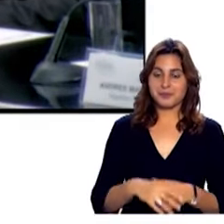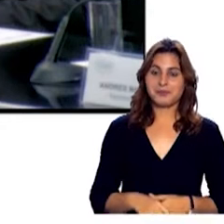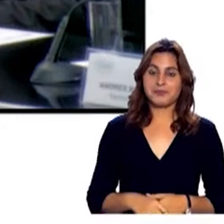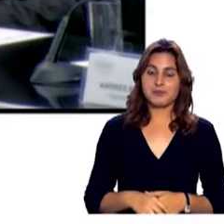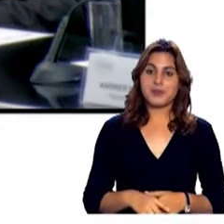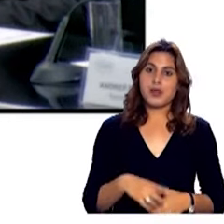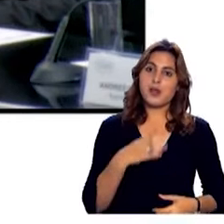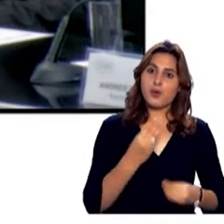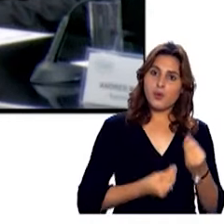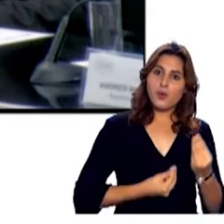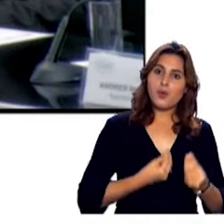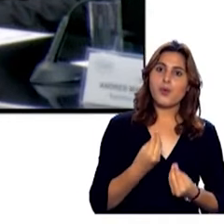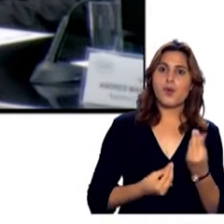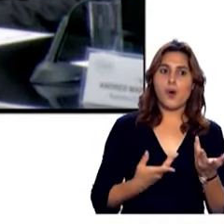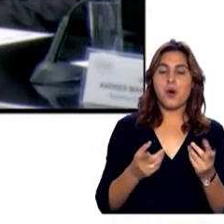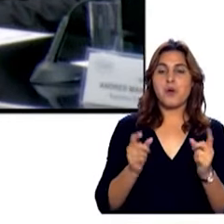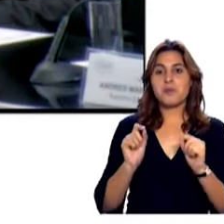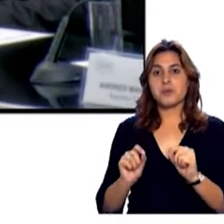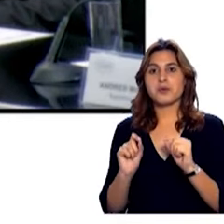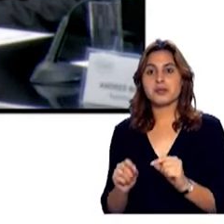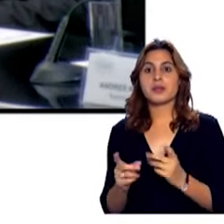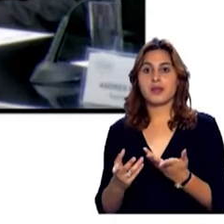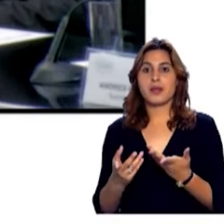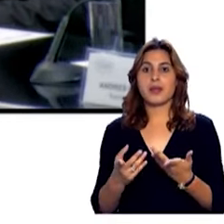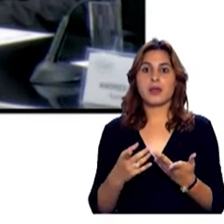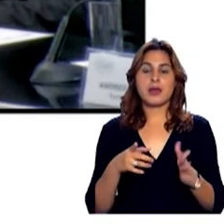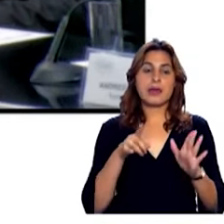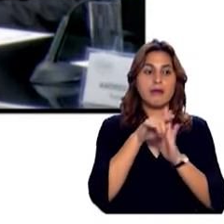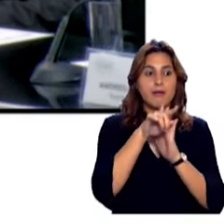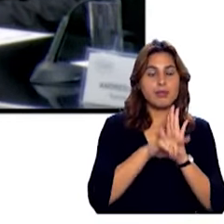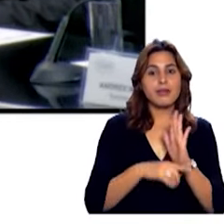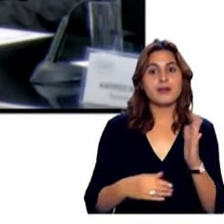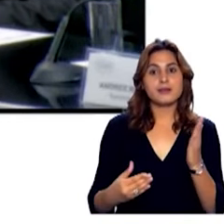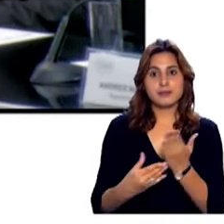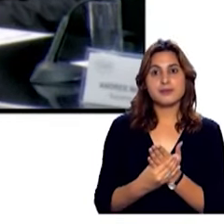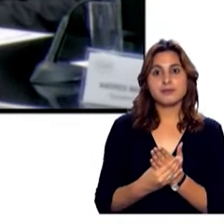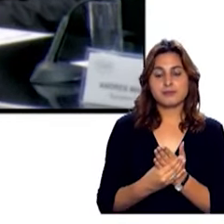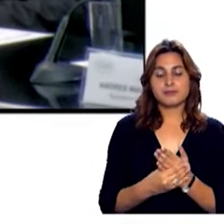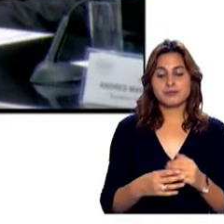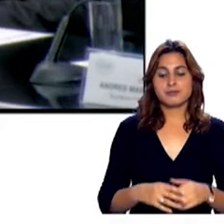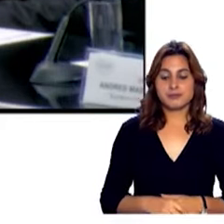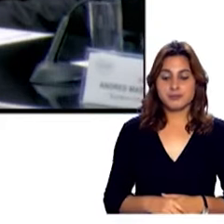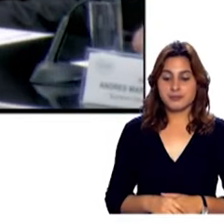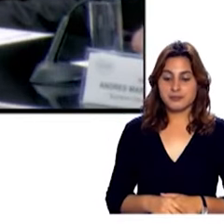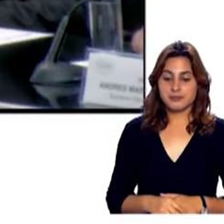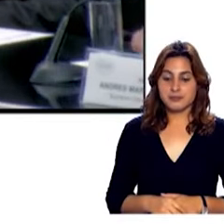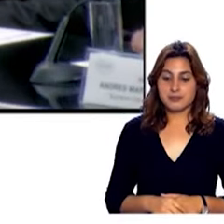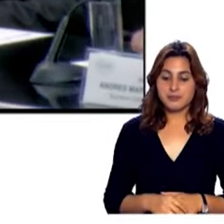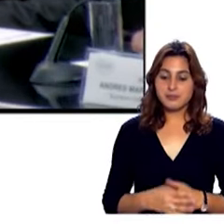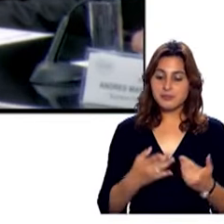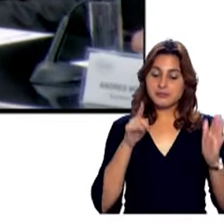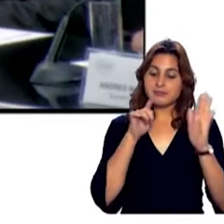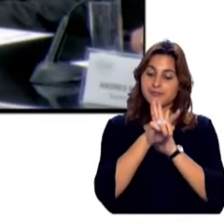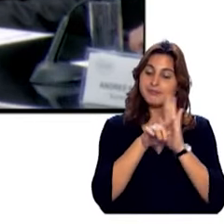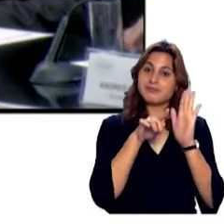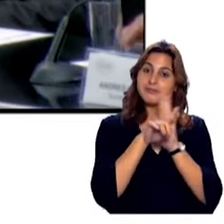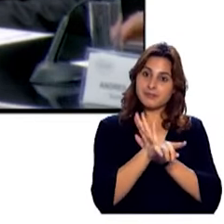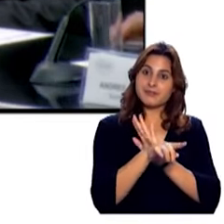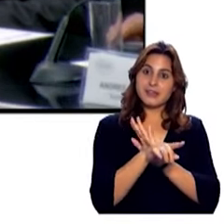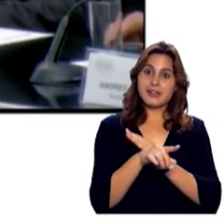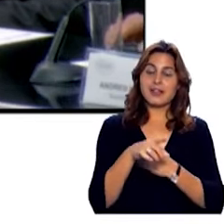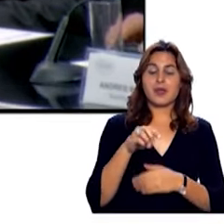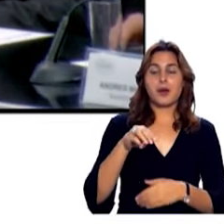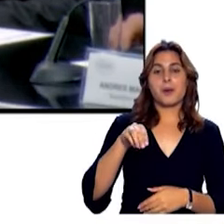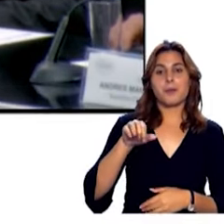esse esse quem efetivamente fazia esse critério eh PM e todos aqui eu perguntava lateralmente a do Martinez aqui